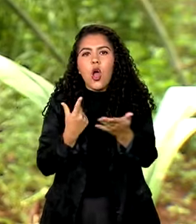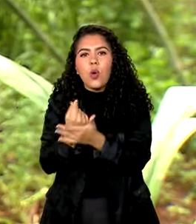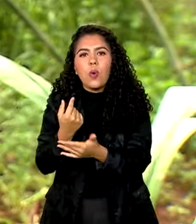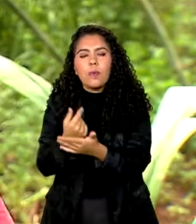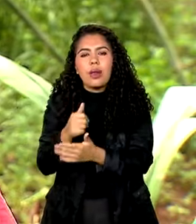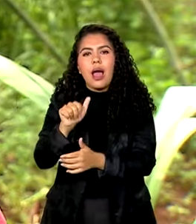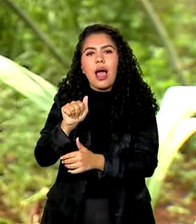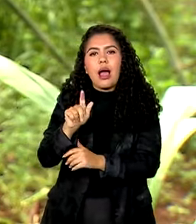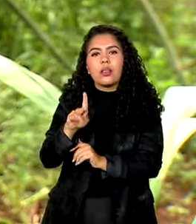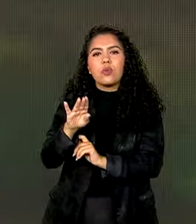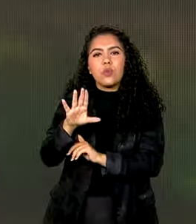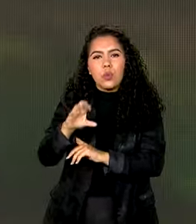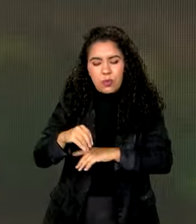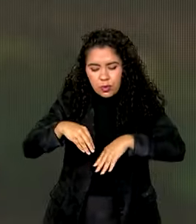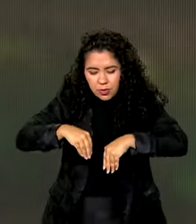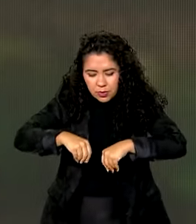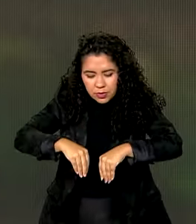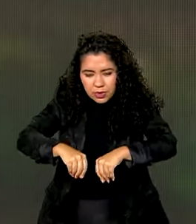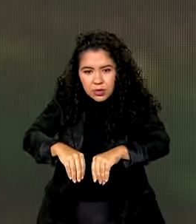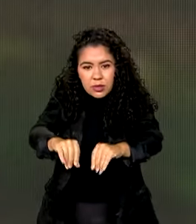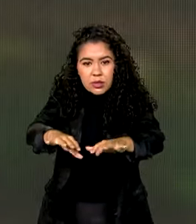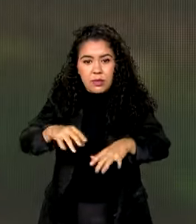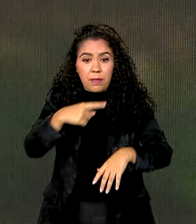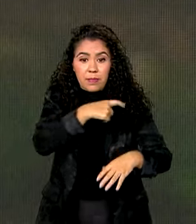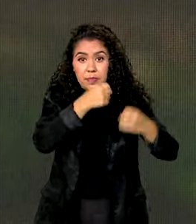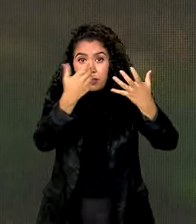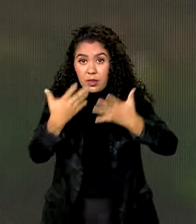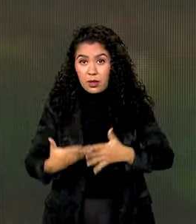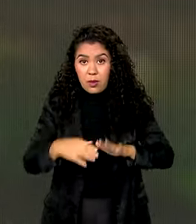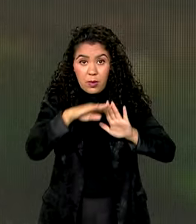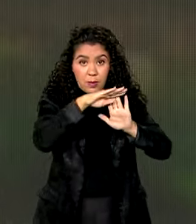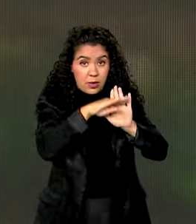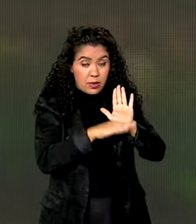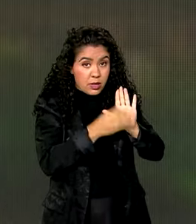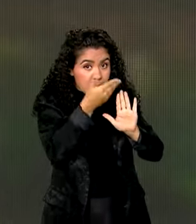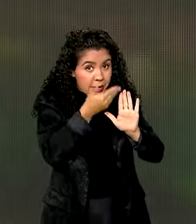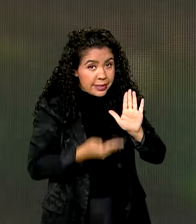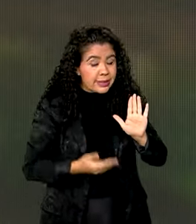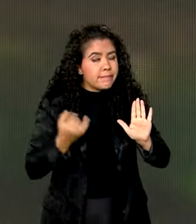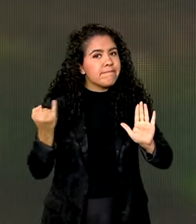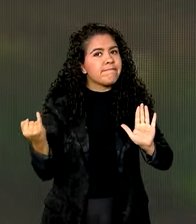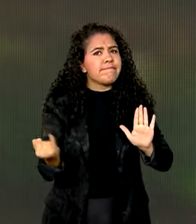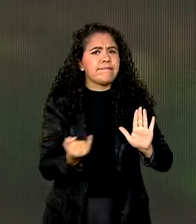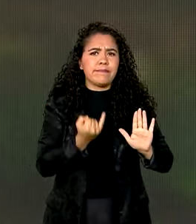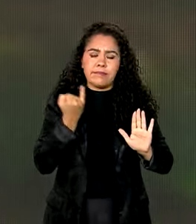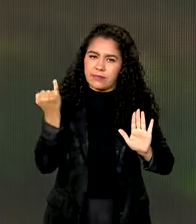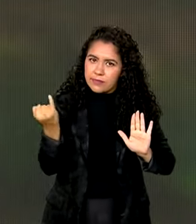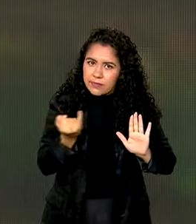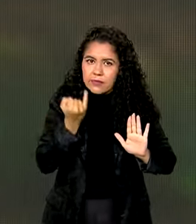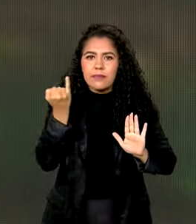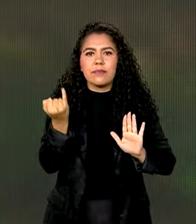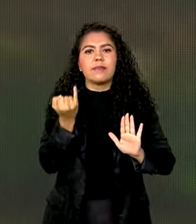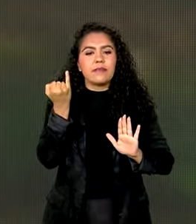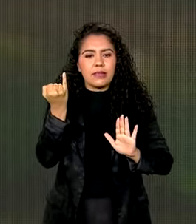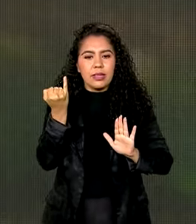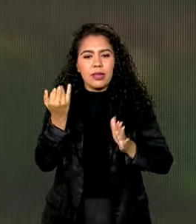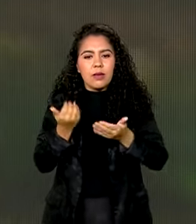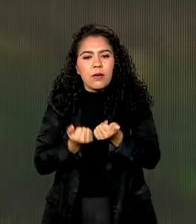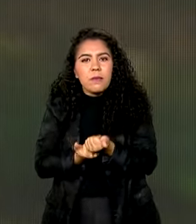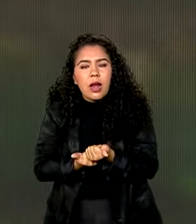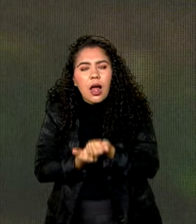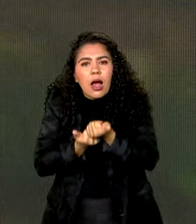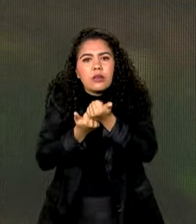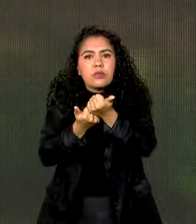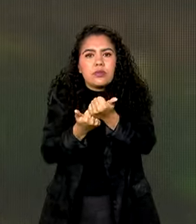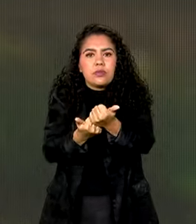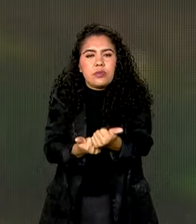muito caro, não consegue, né? Esse programa foi fundamental para ajudar a retirar